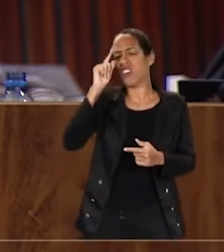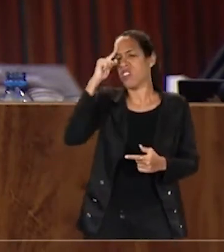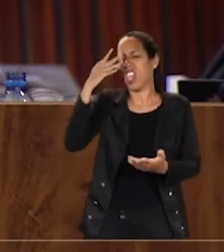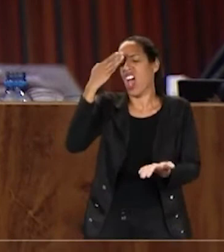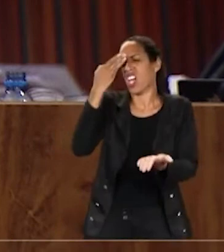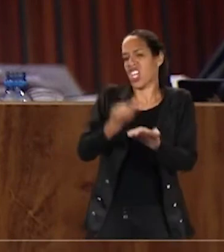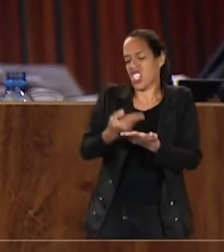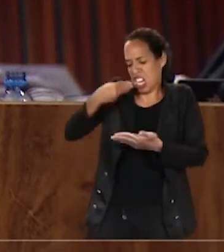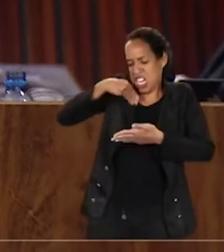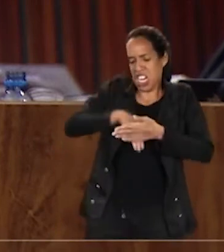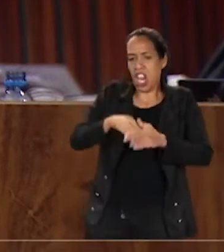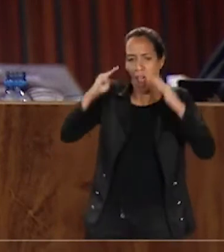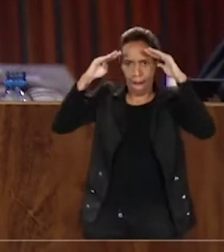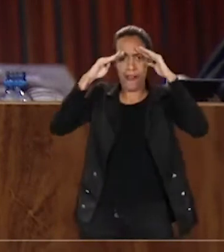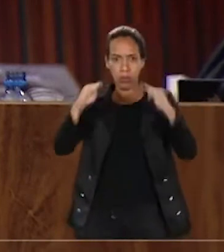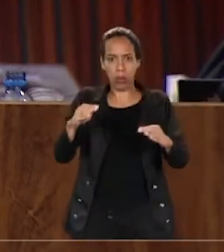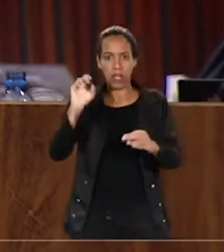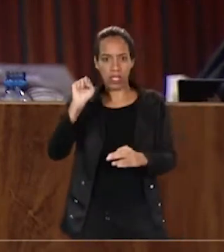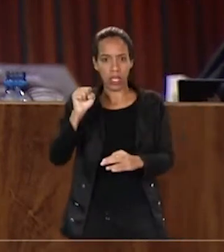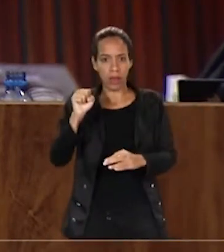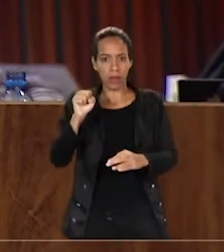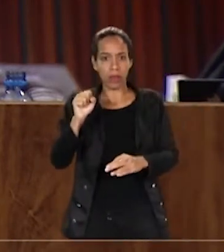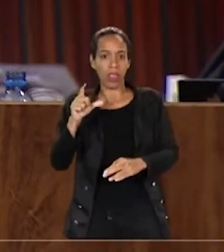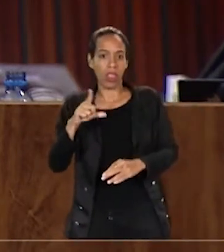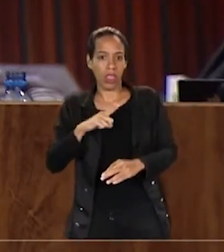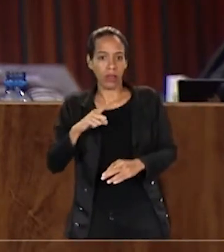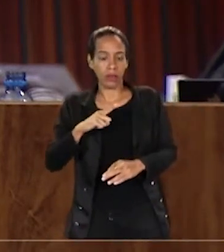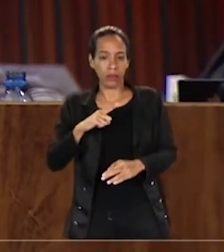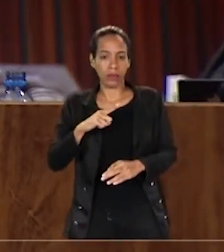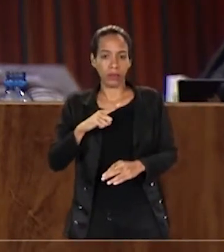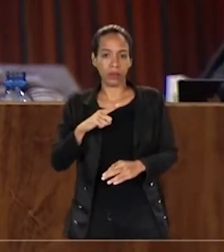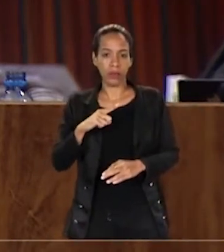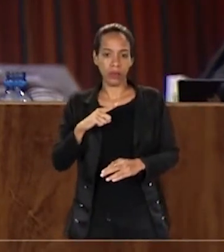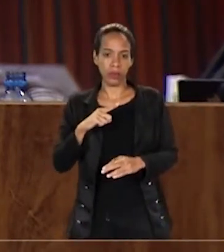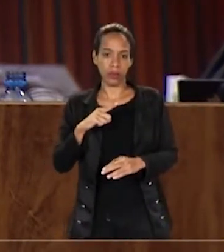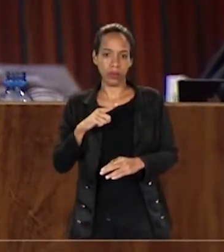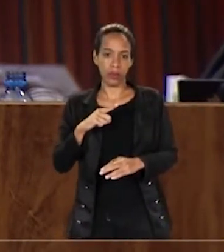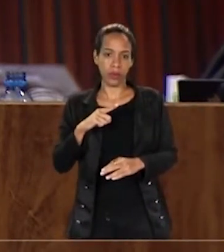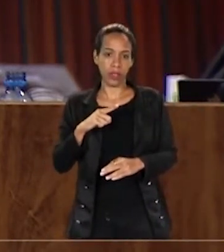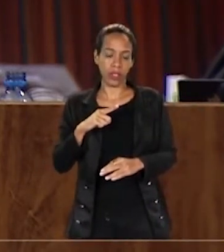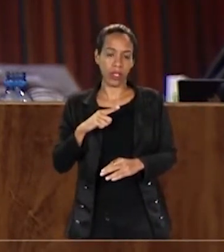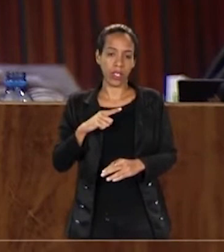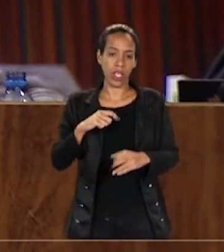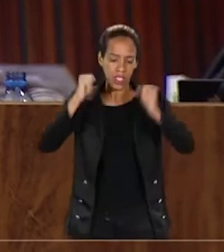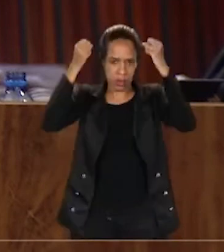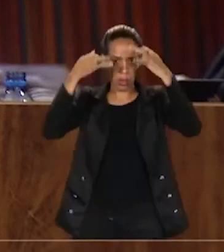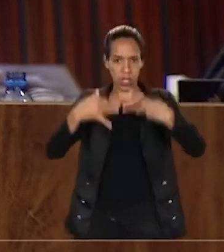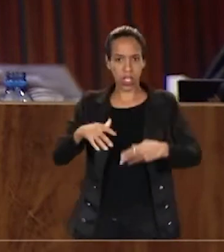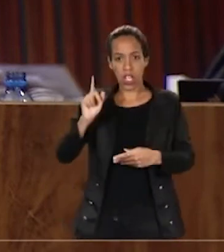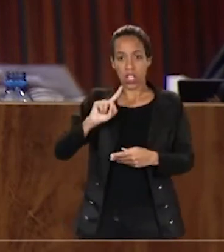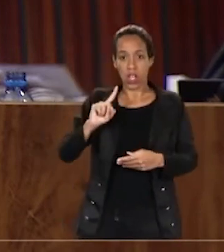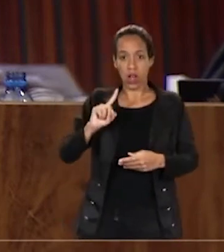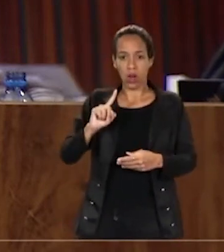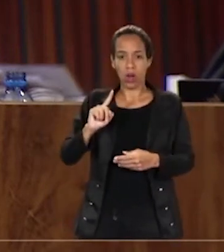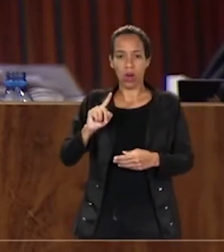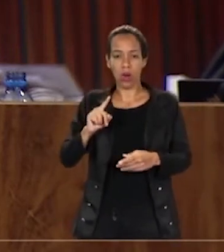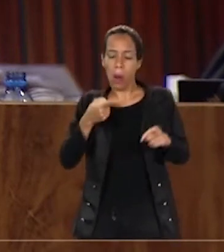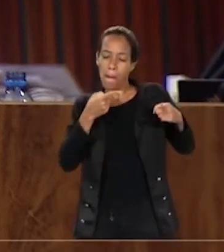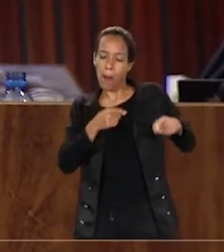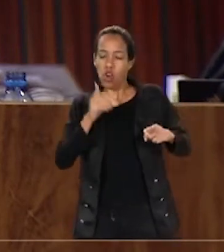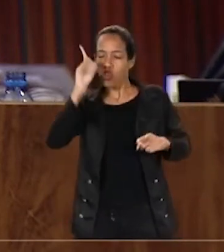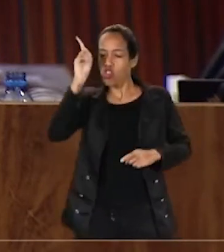quer que seja são respeitáveis e até a sua externação desde que não vira outro outro